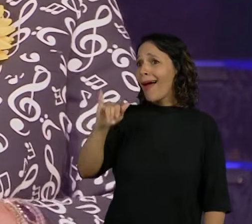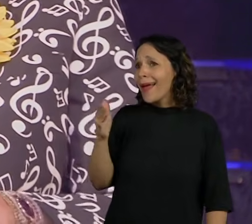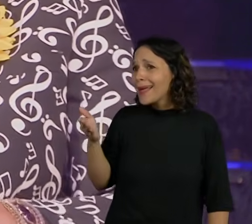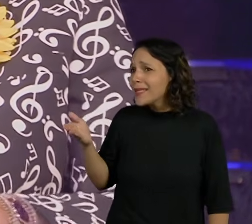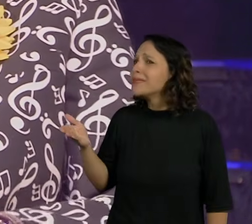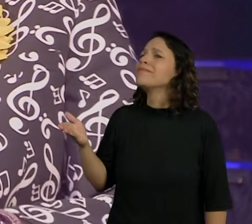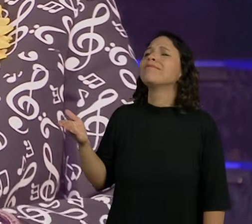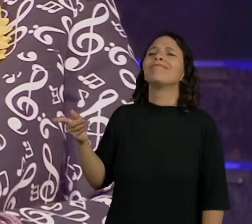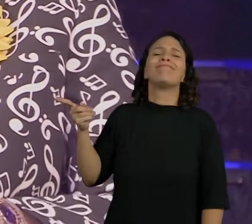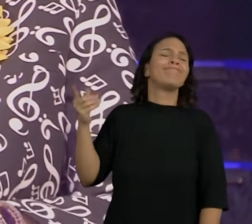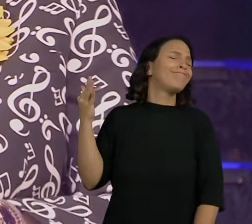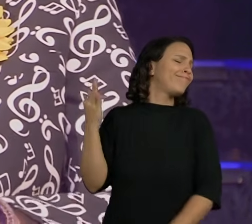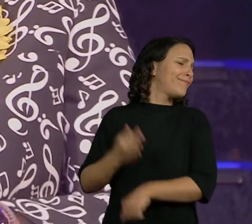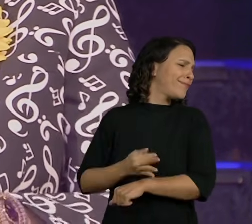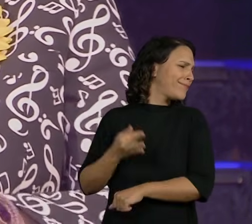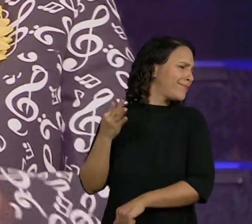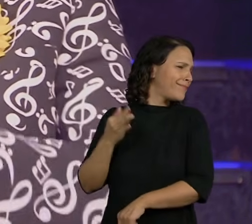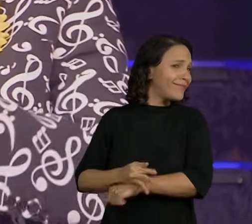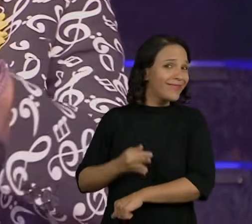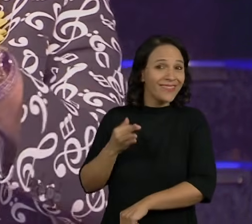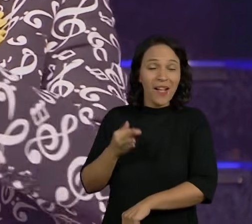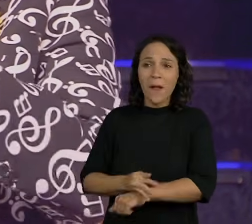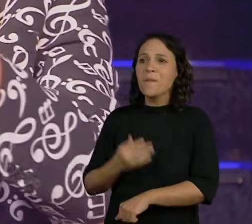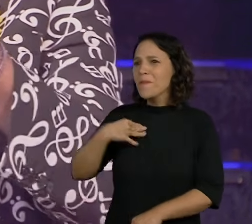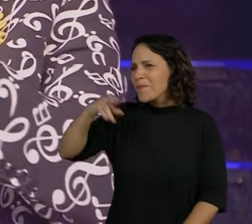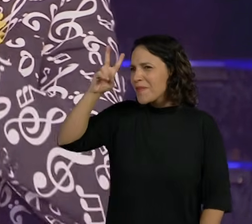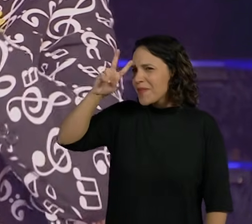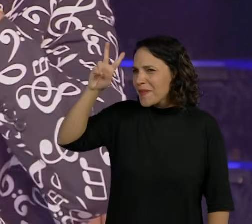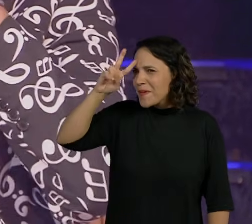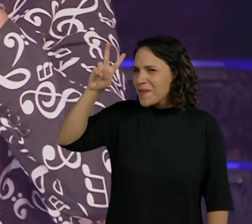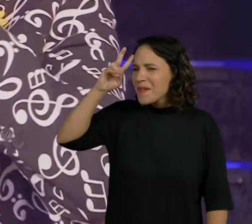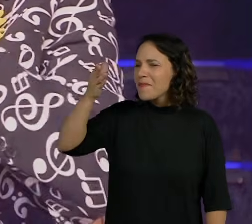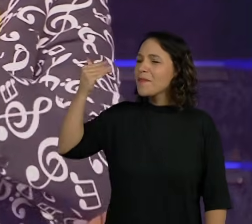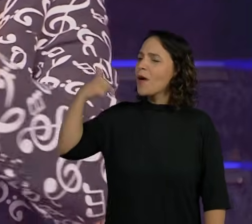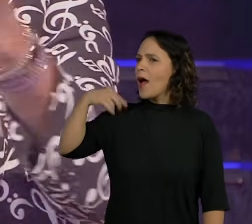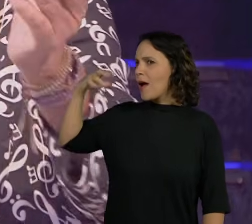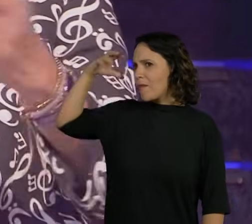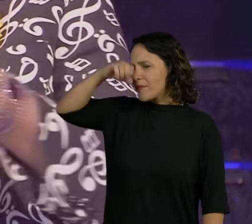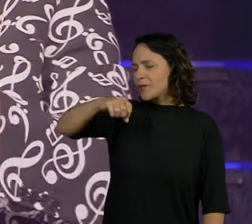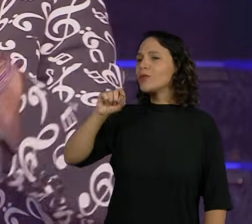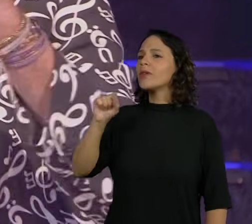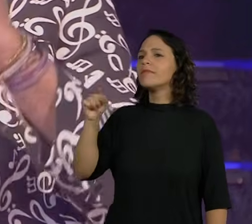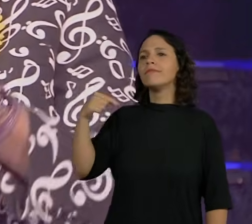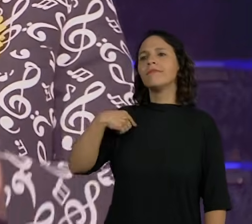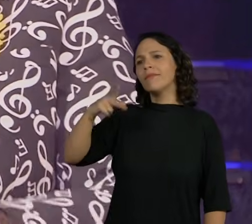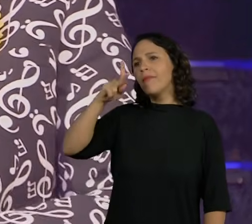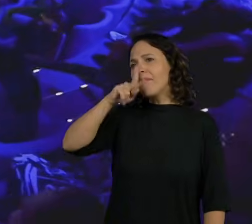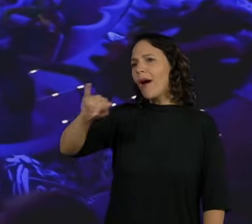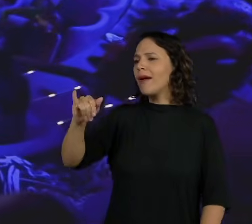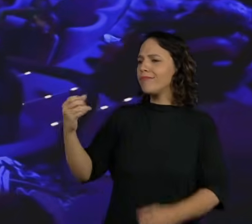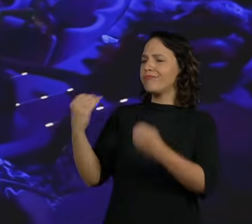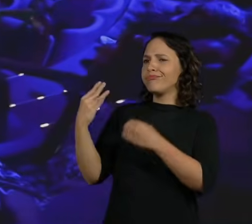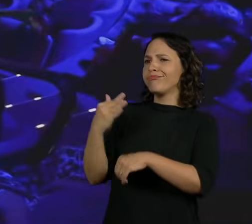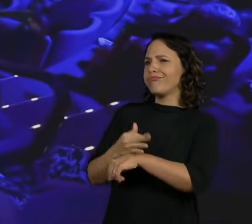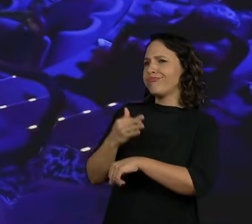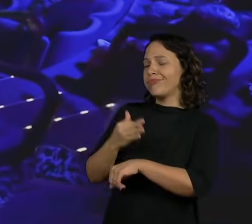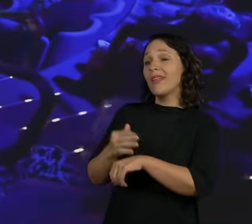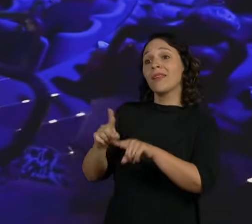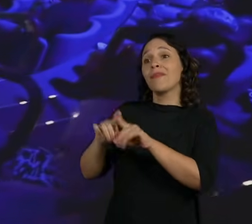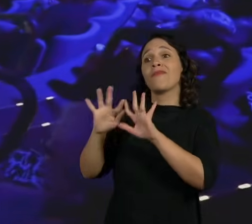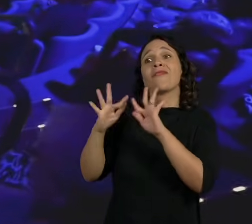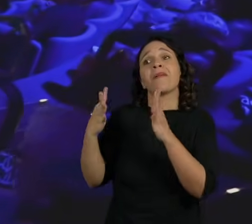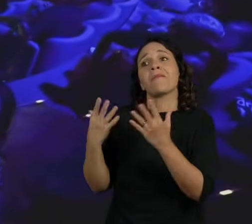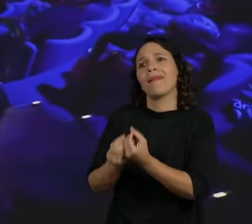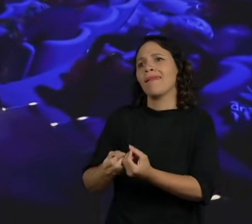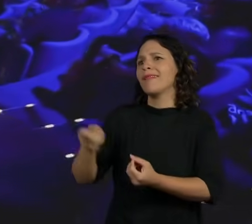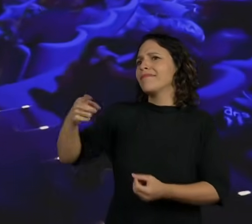cara moleque, assim, daquele que eu me lembro... As primeiras coisas que eu aprendi foi meu pai fazendo molecada dentro de casa. Aí tinha a família, todos